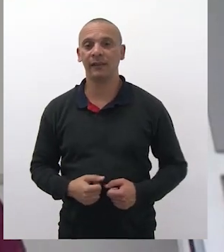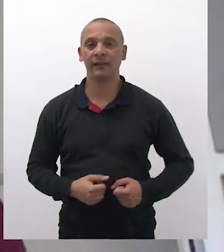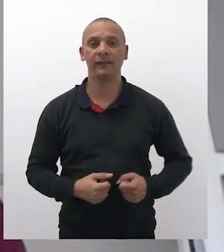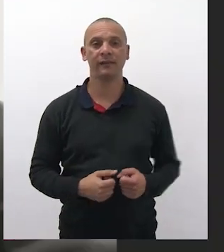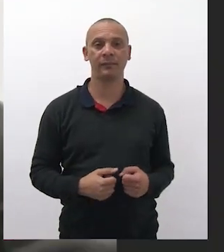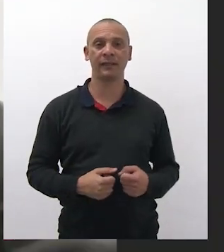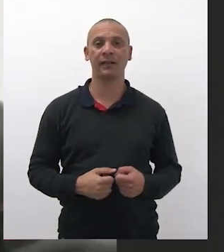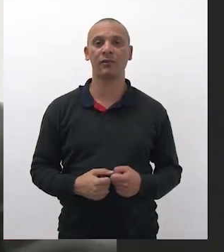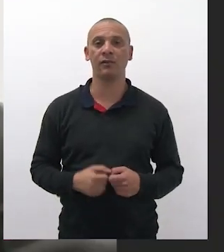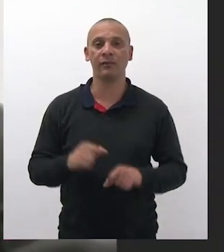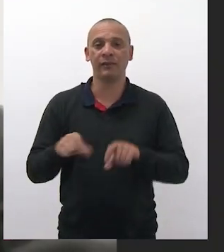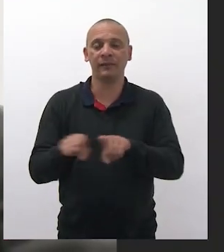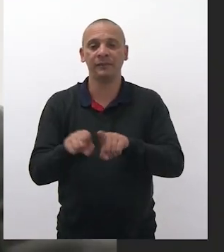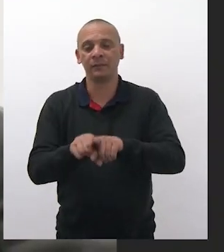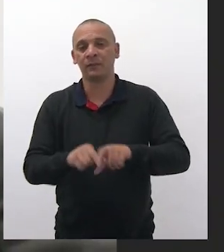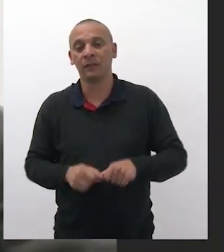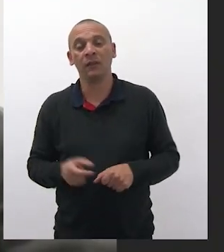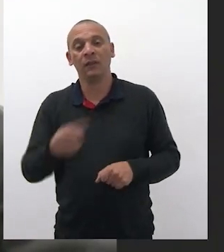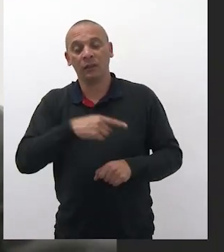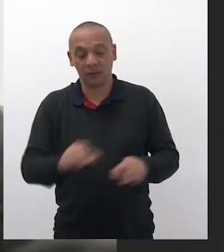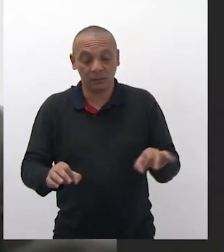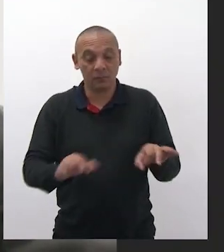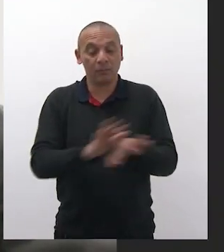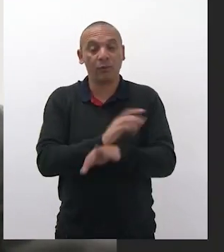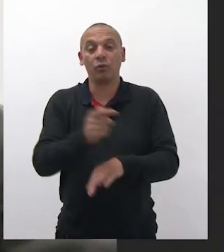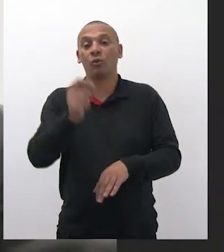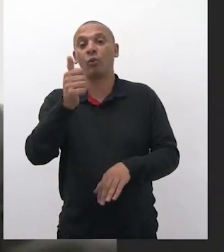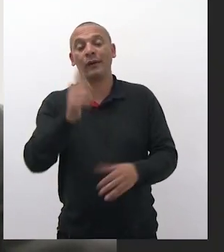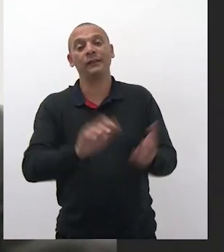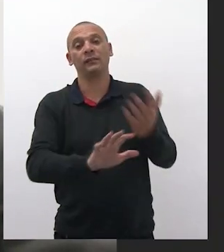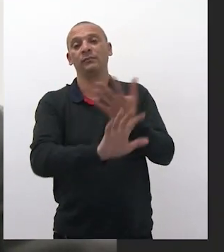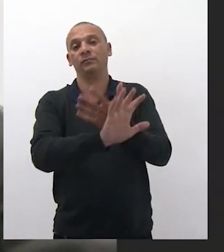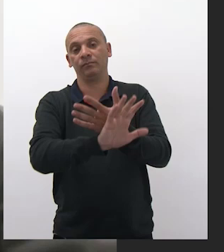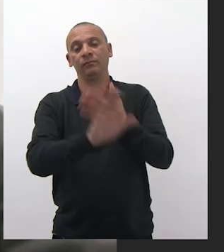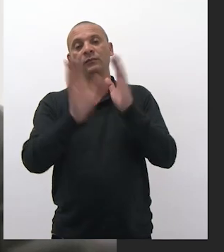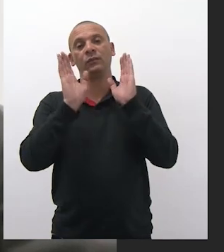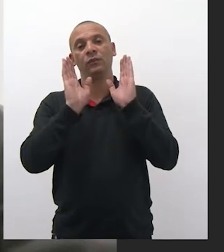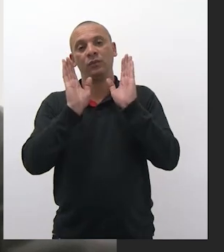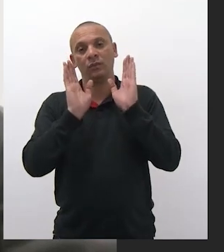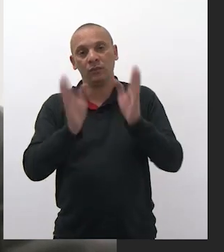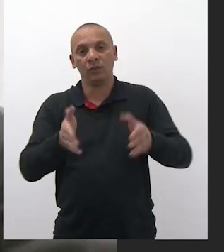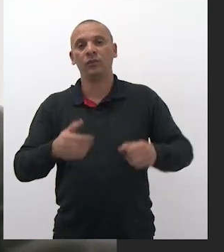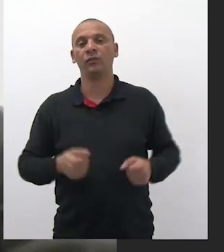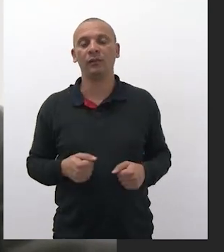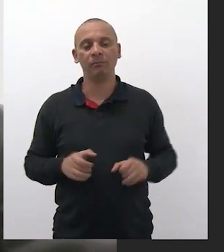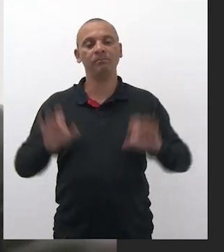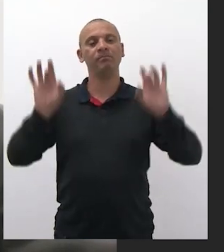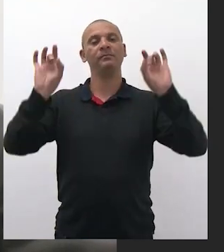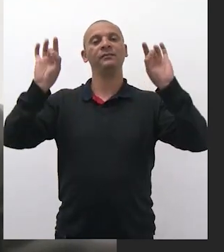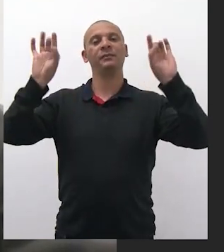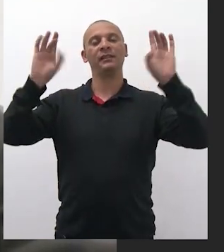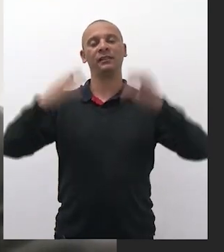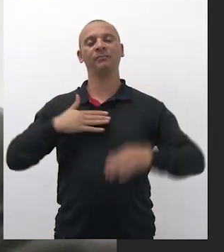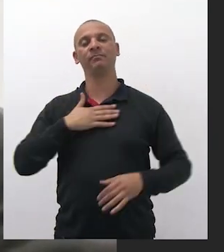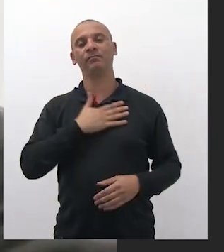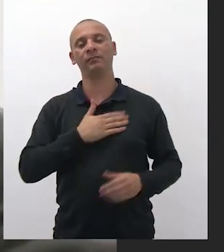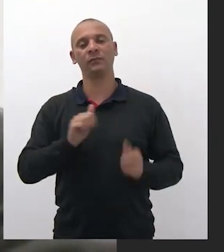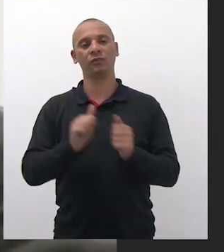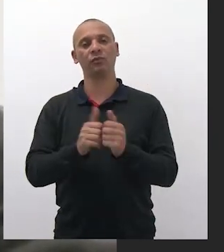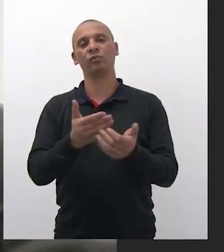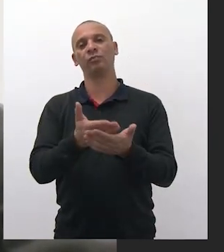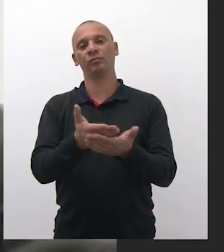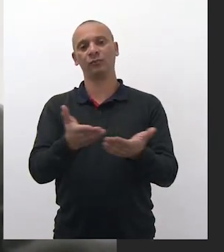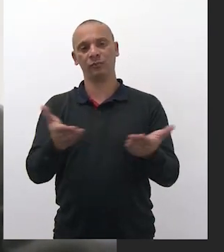E nós, infelizmente, já estamos caminhando para o final deste programa. Foi muito rico, muito especial, muito bom ter acompanhado